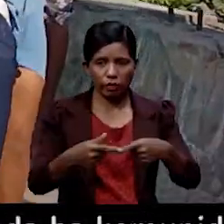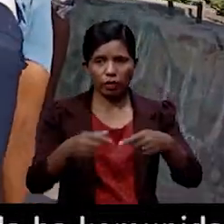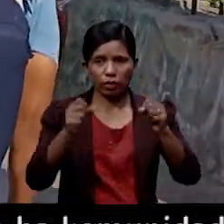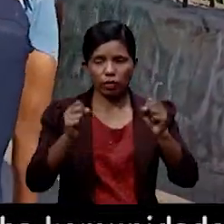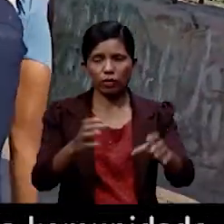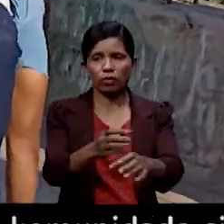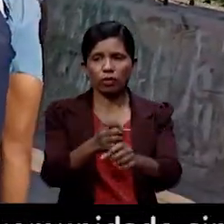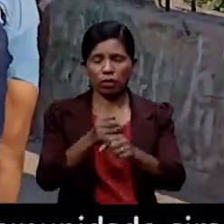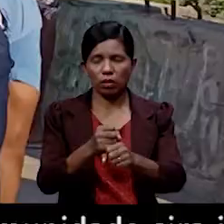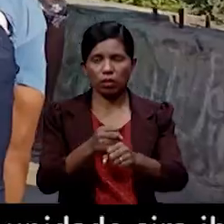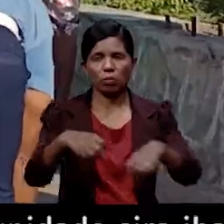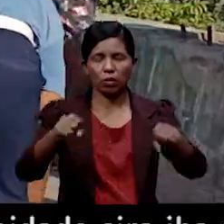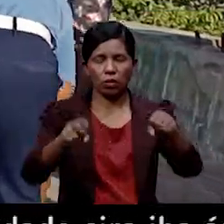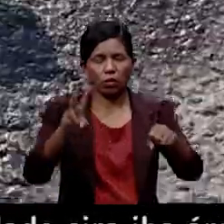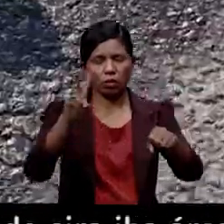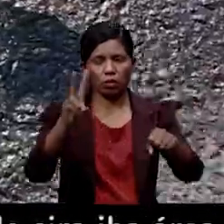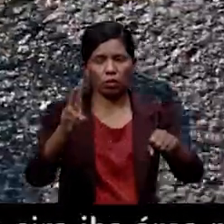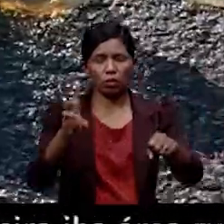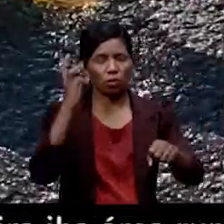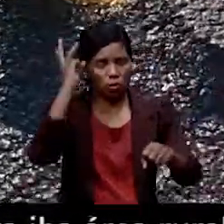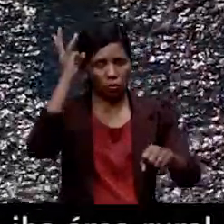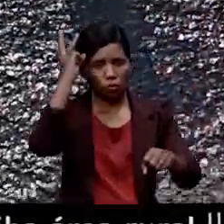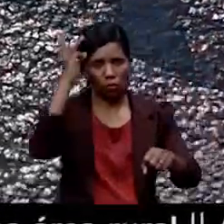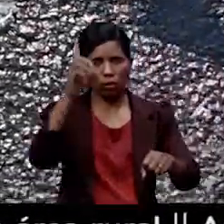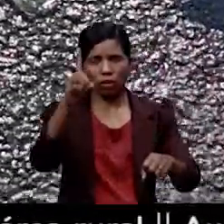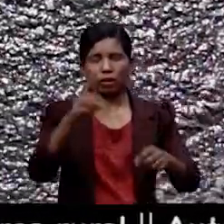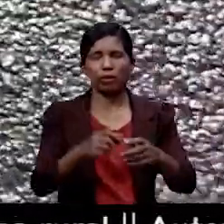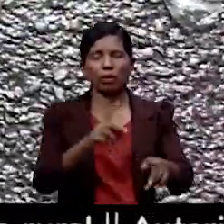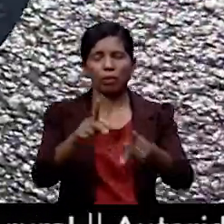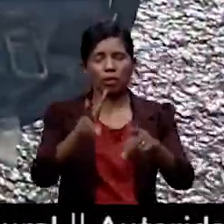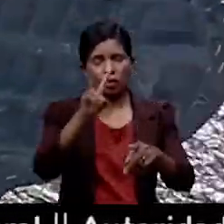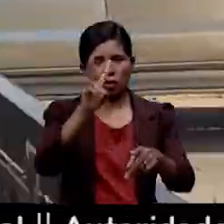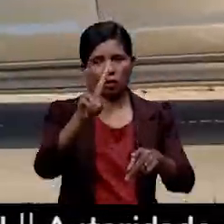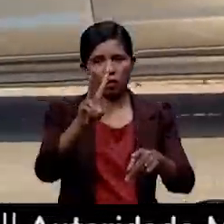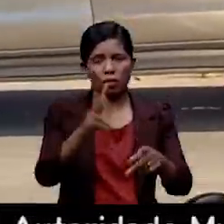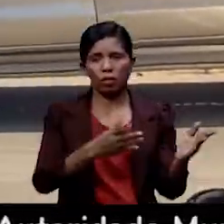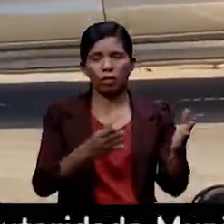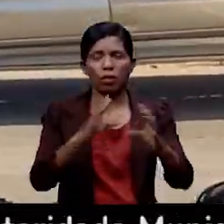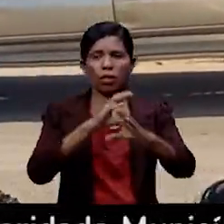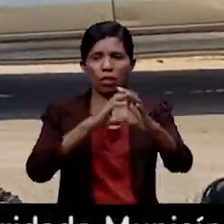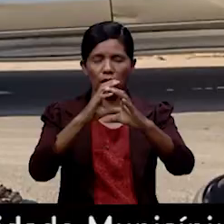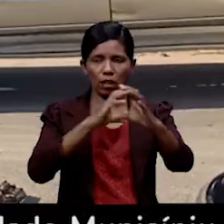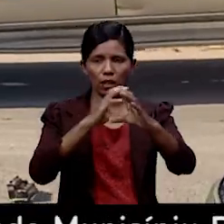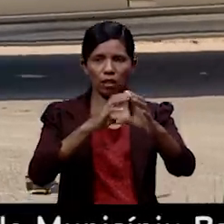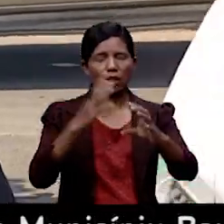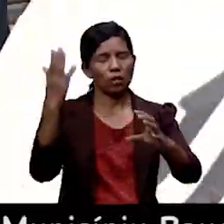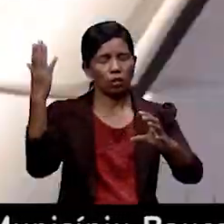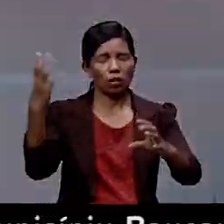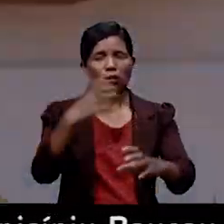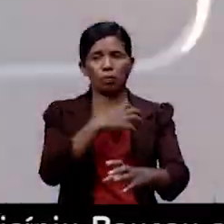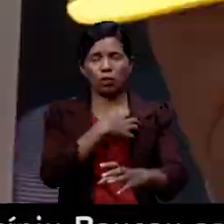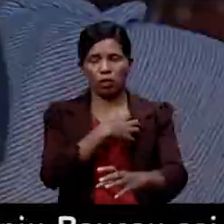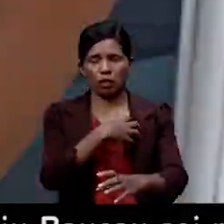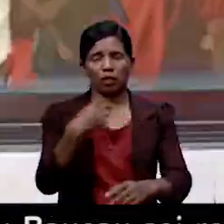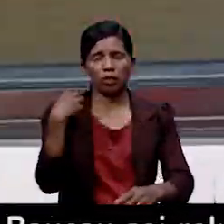recolhe mos motorizada rua, no tua buter ida. No cidadão na rua mos, tula ia careta, loriba ia comando Polícia Dili, no